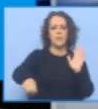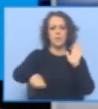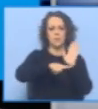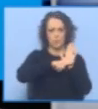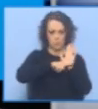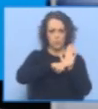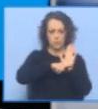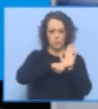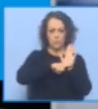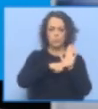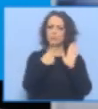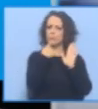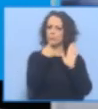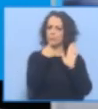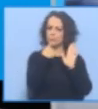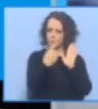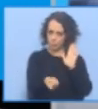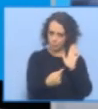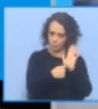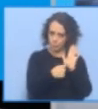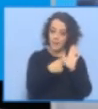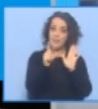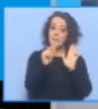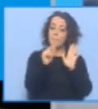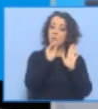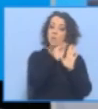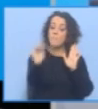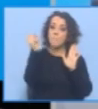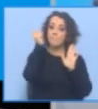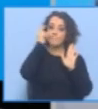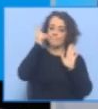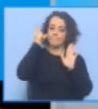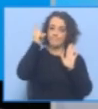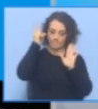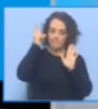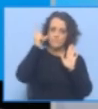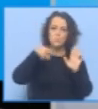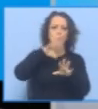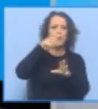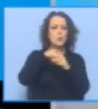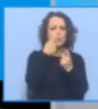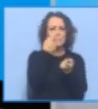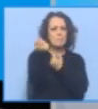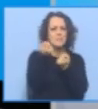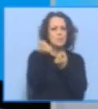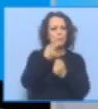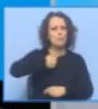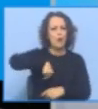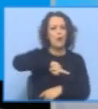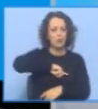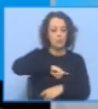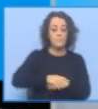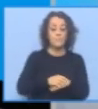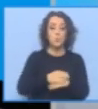Ben Sirá, mas há também um alerta num contexto muito, muito parecido com o nosso. O